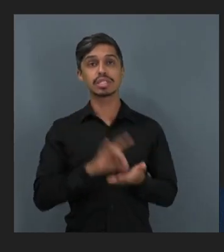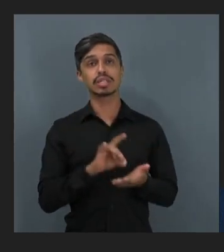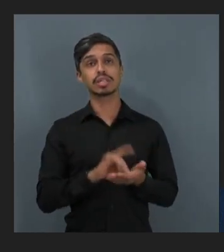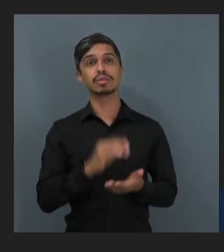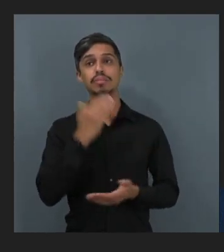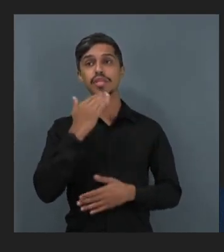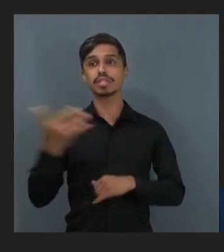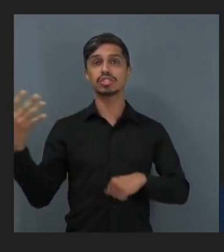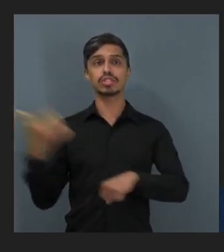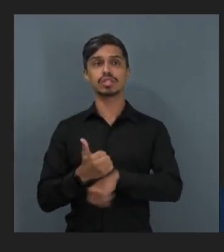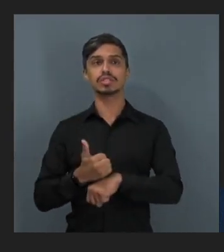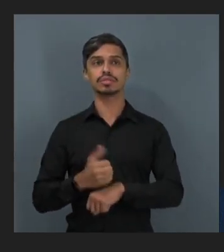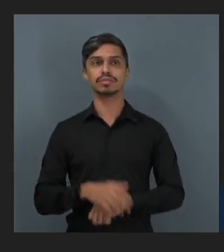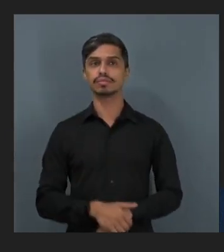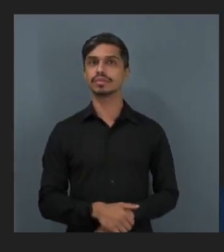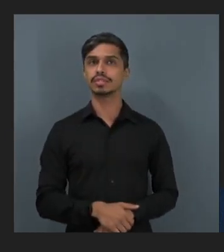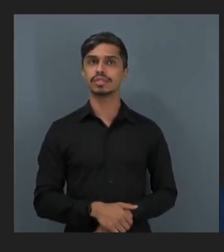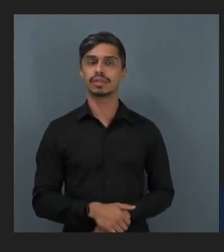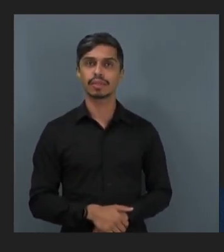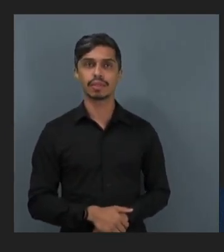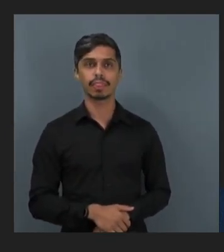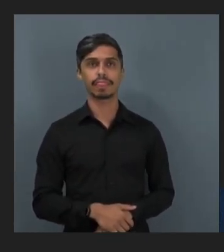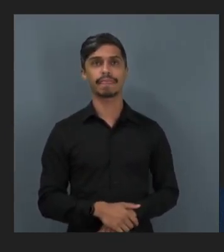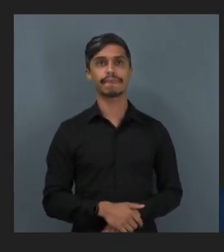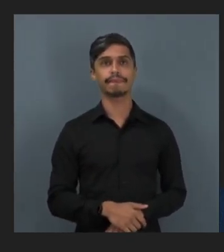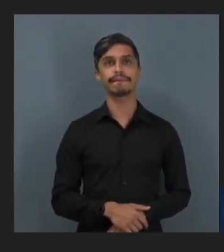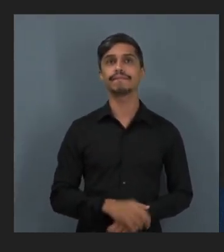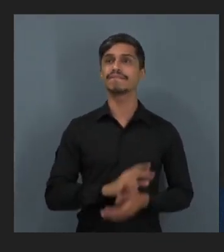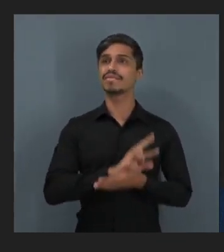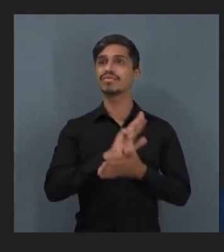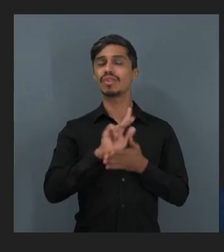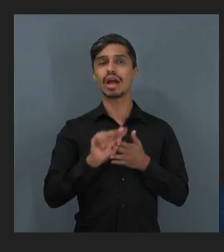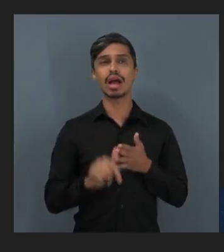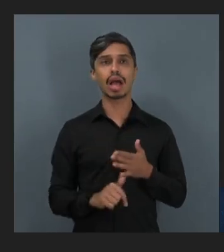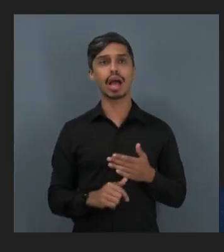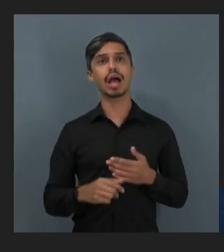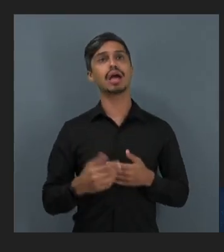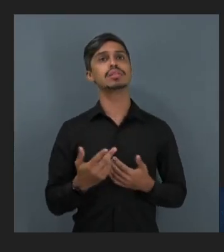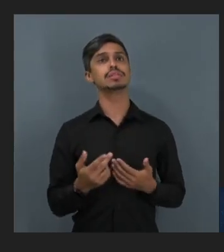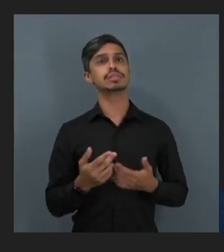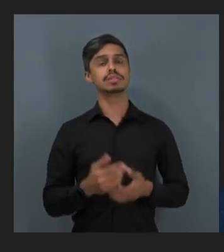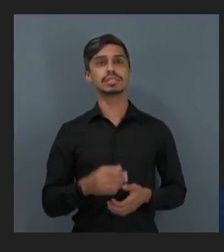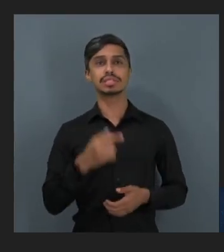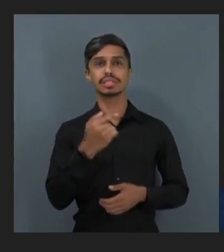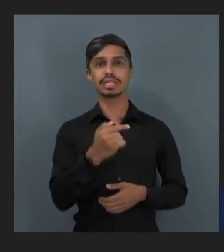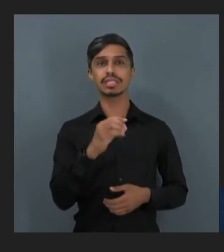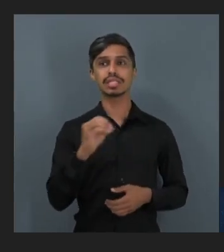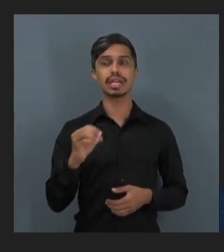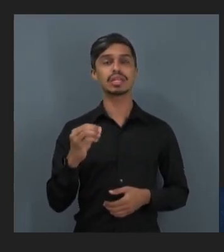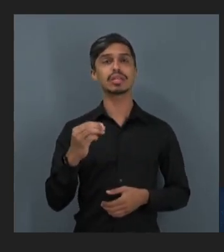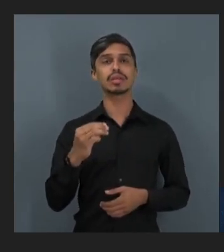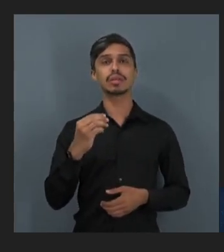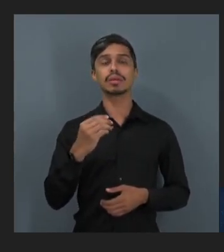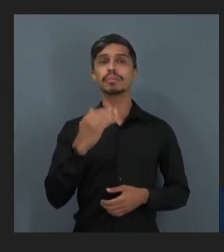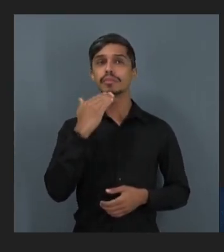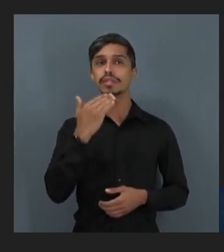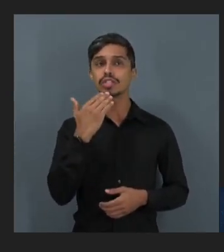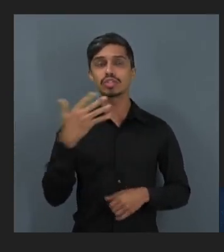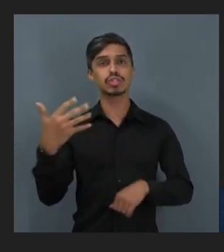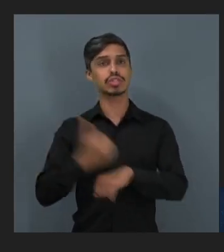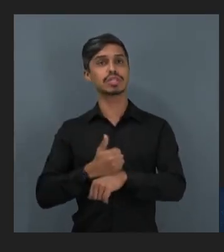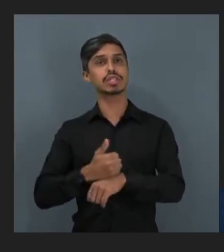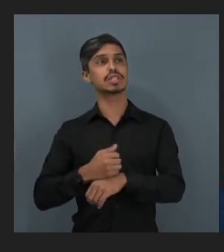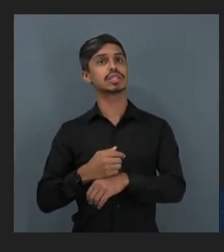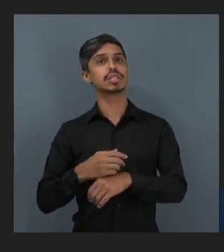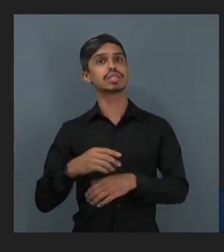de impeachment. Motivos não faltam. Você tem 60 pedidos de impeachment na gaveta do